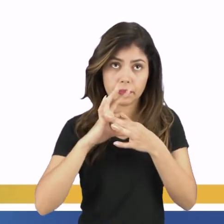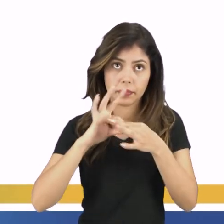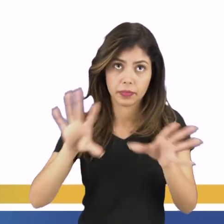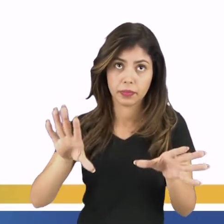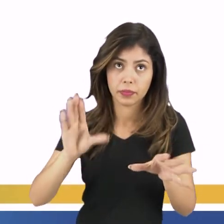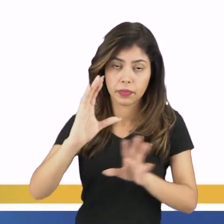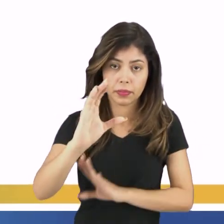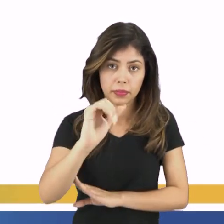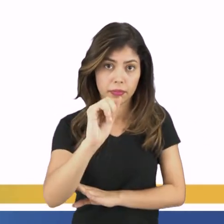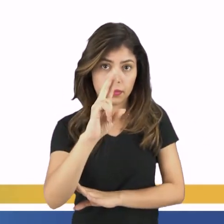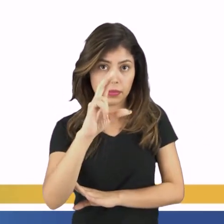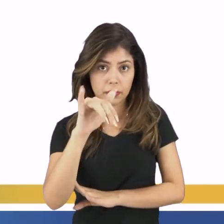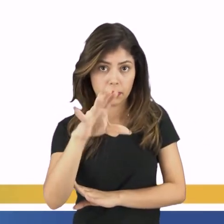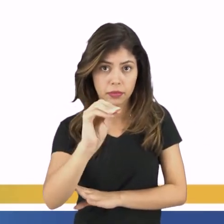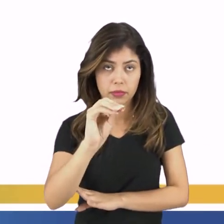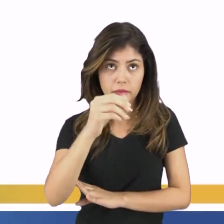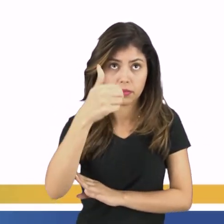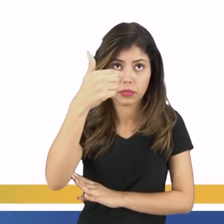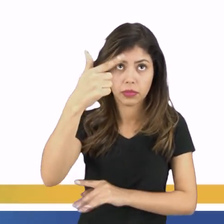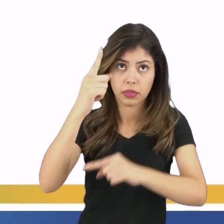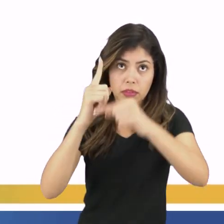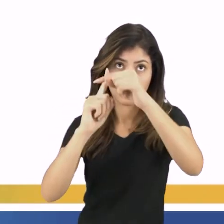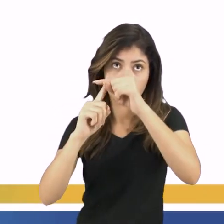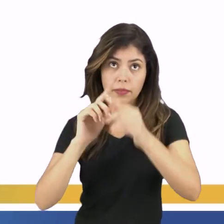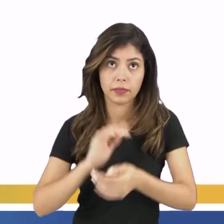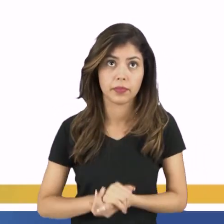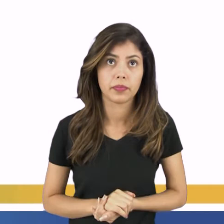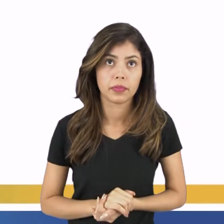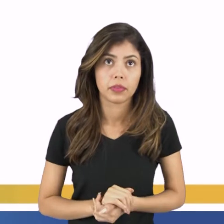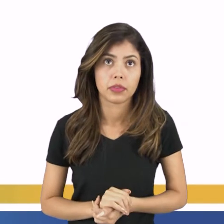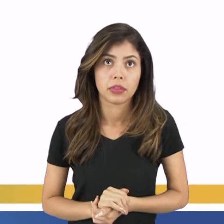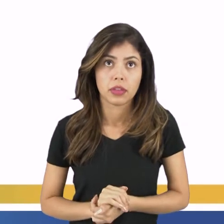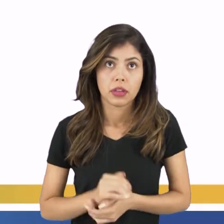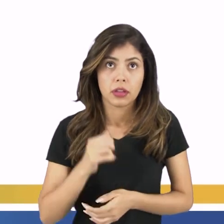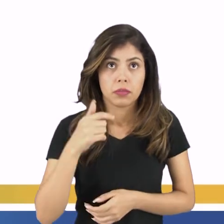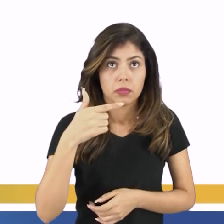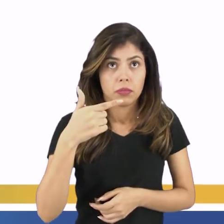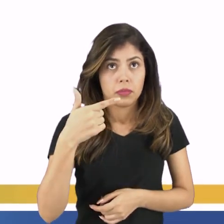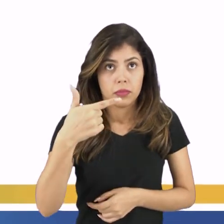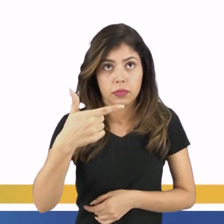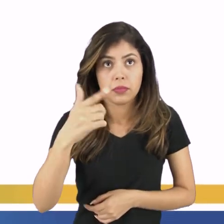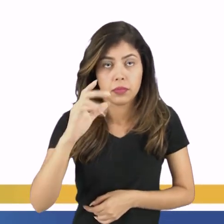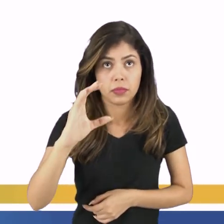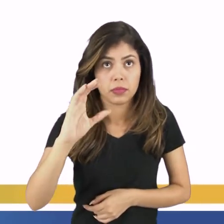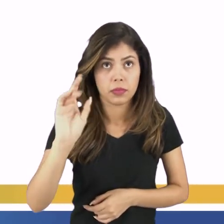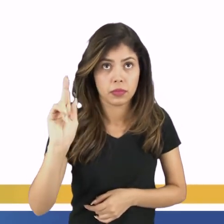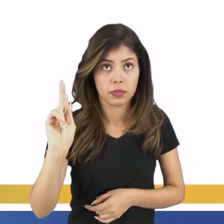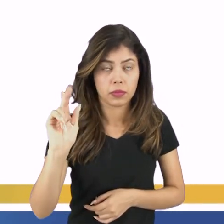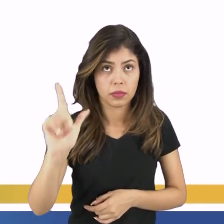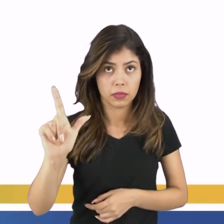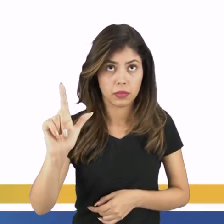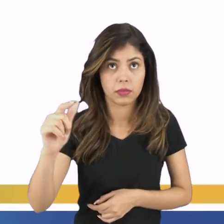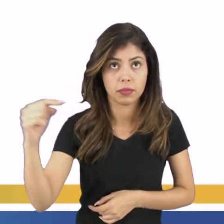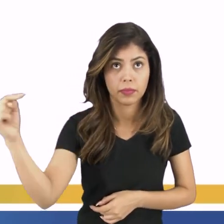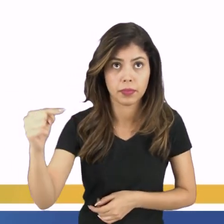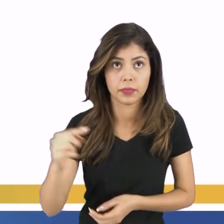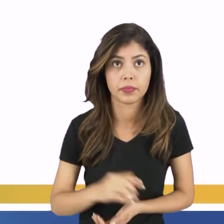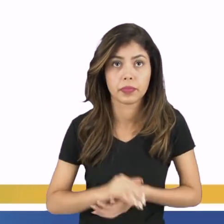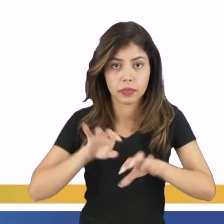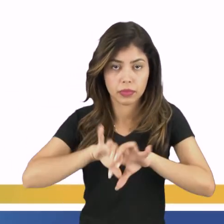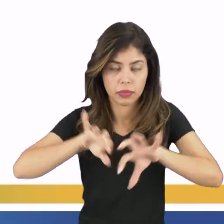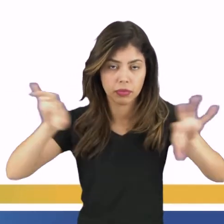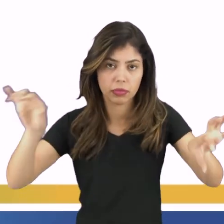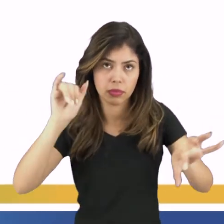do cálcio, 2+, e de 2 íon ânion Cl-. Então, a gente tem aqui, ó, a